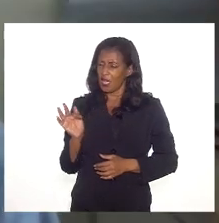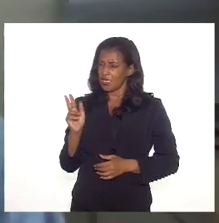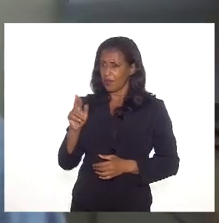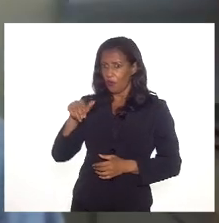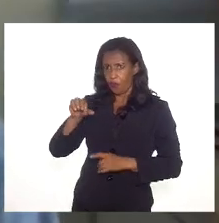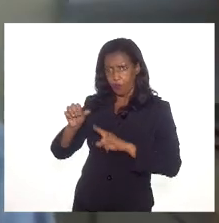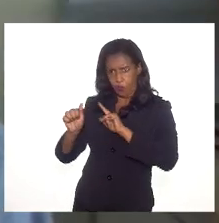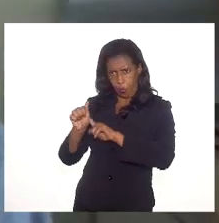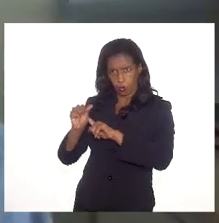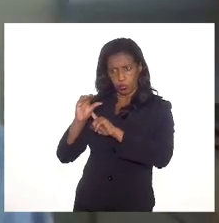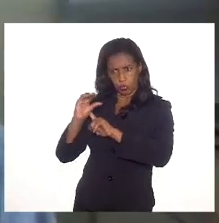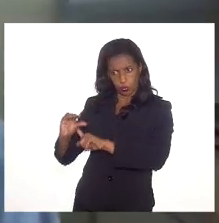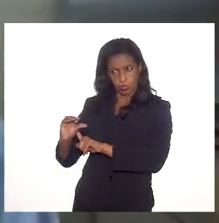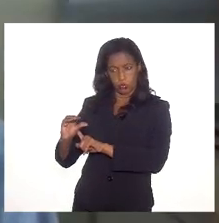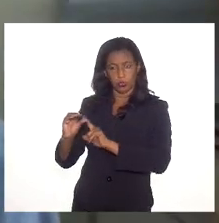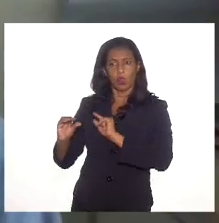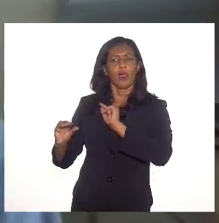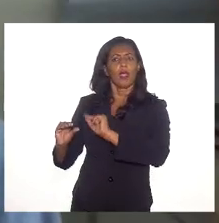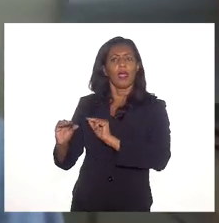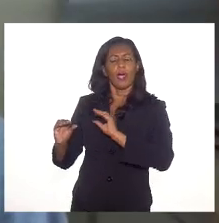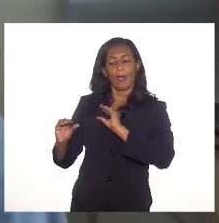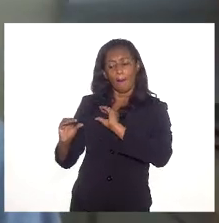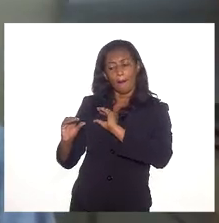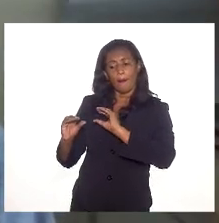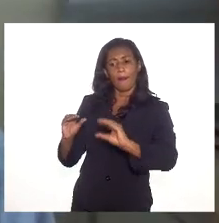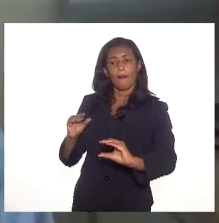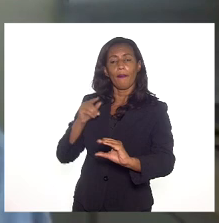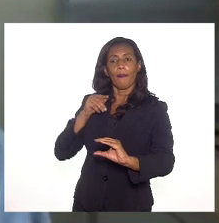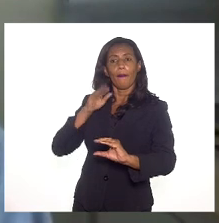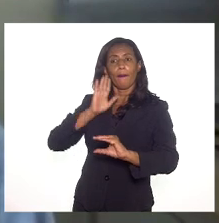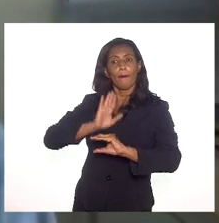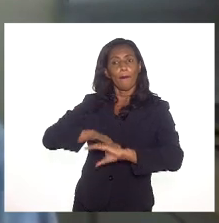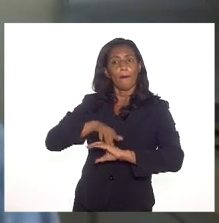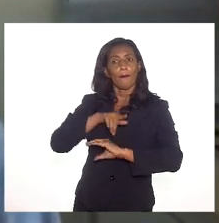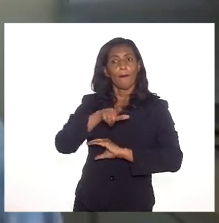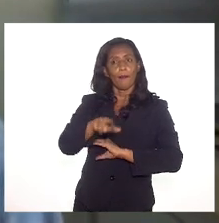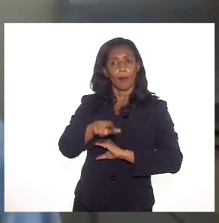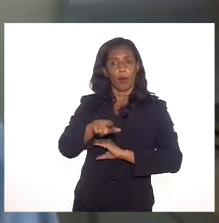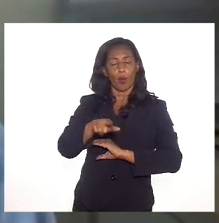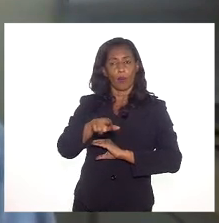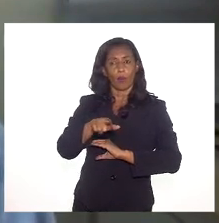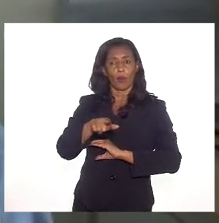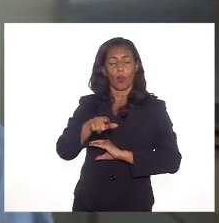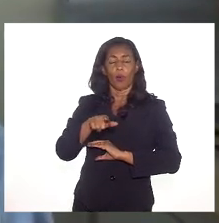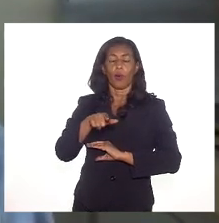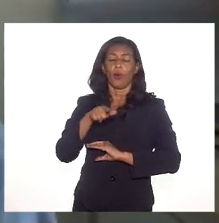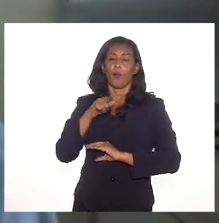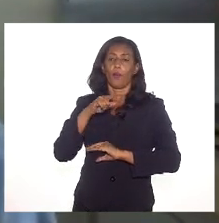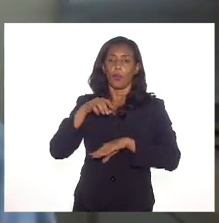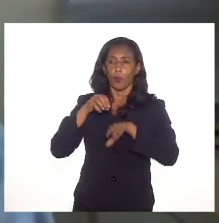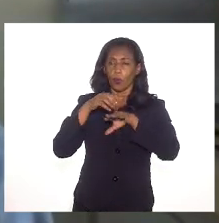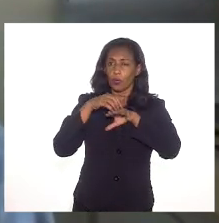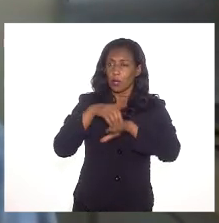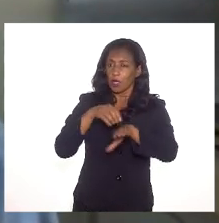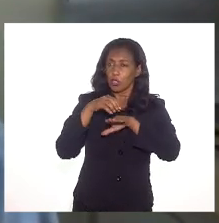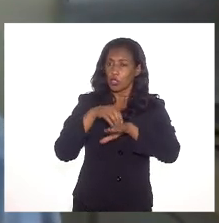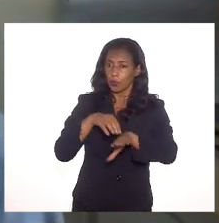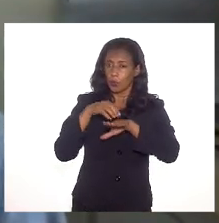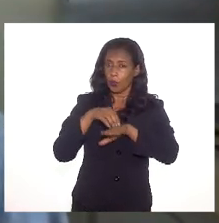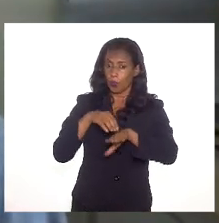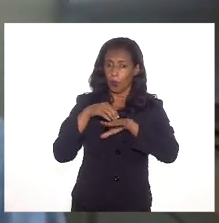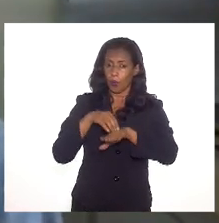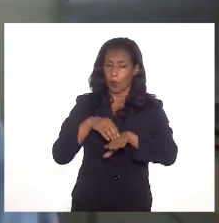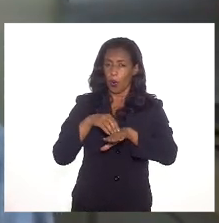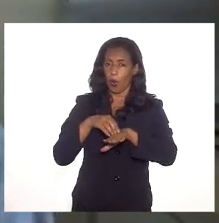gerir as gratuidades no sistema de transporte intermunicipal. Entendi. Municipal, não.